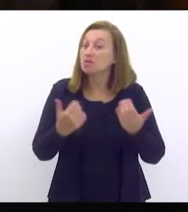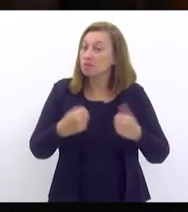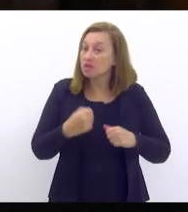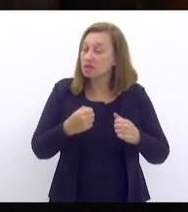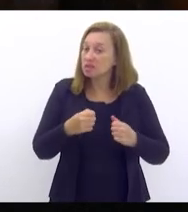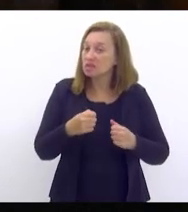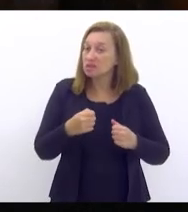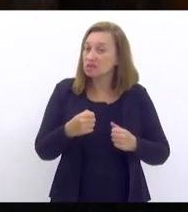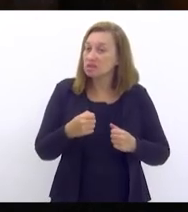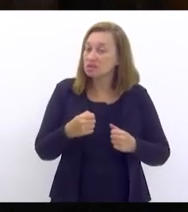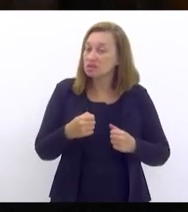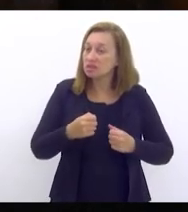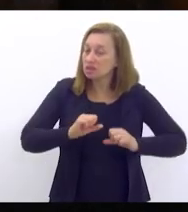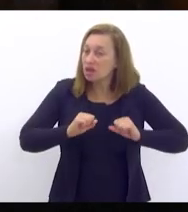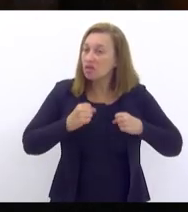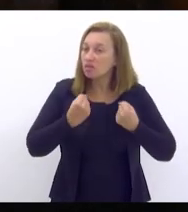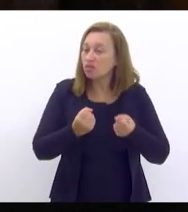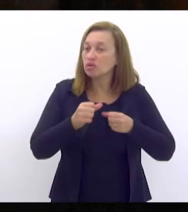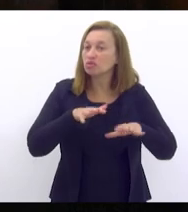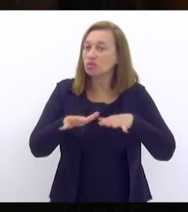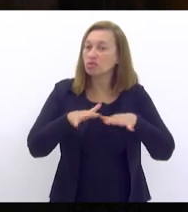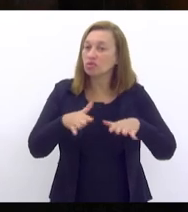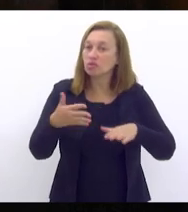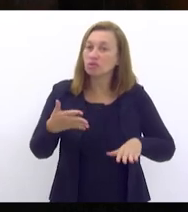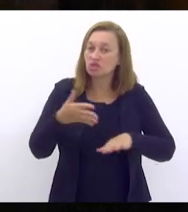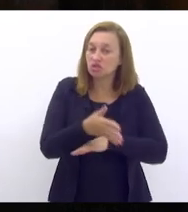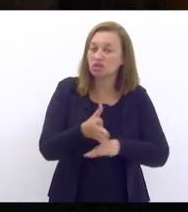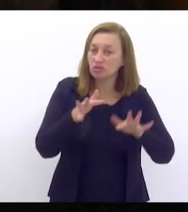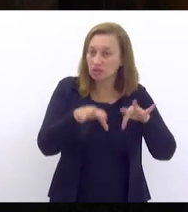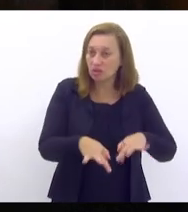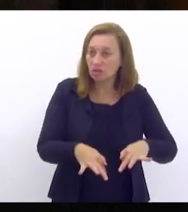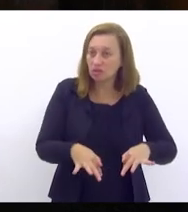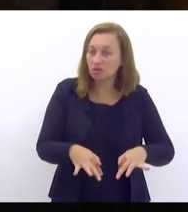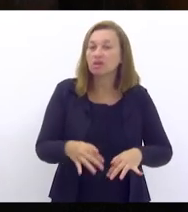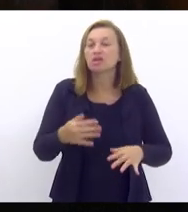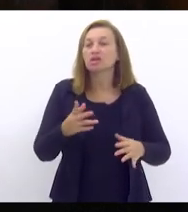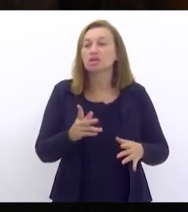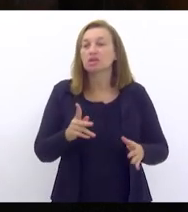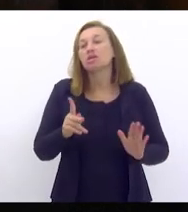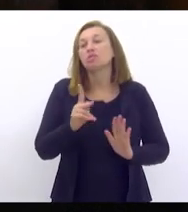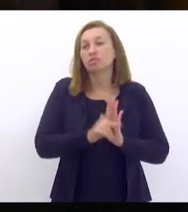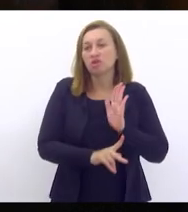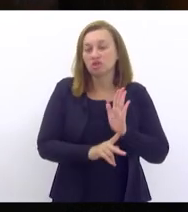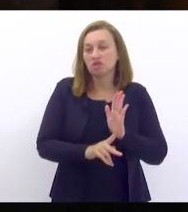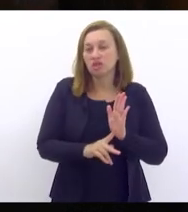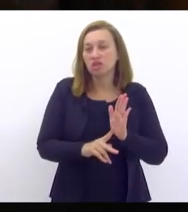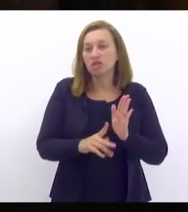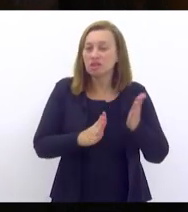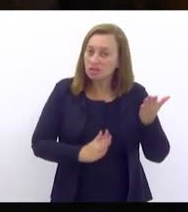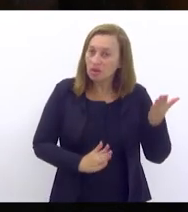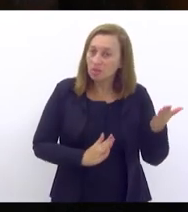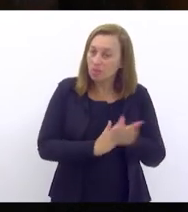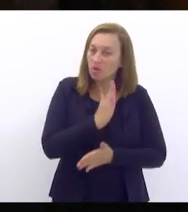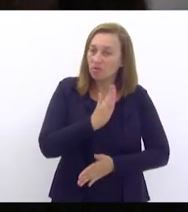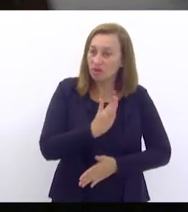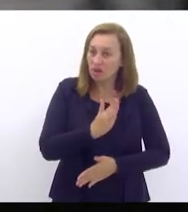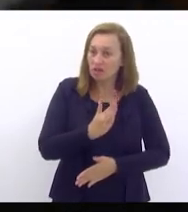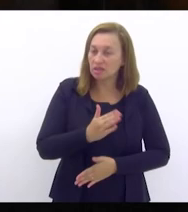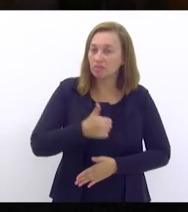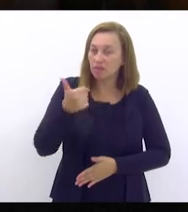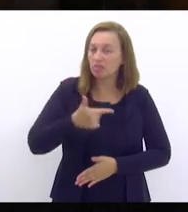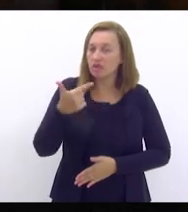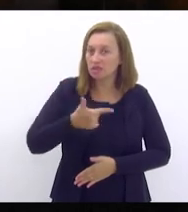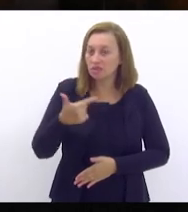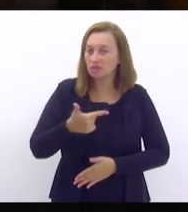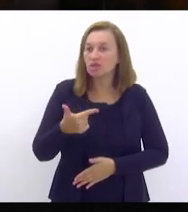da força do movimento para que ele chegue até o final, para que esse projeto passe as 2 vezes aqui na casa, para que ele